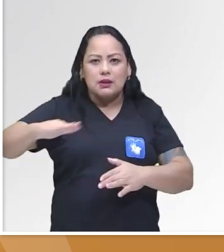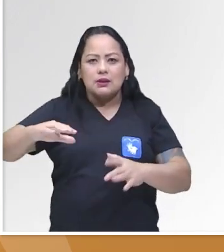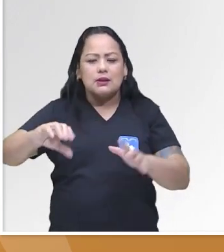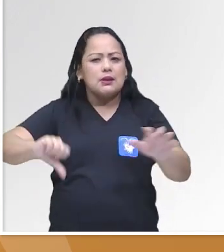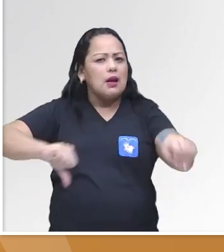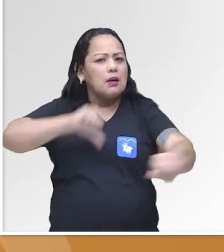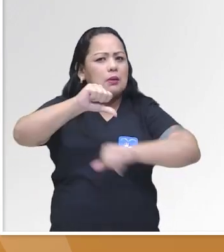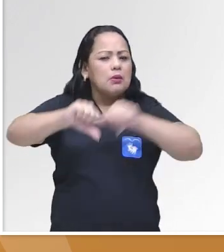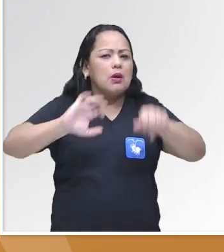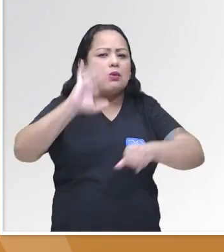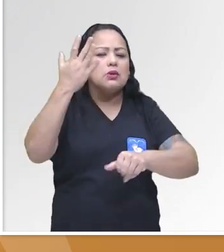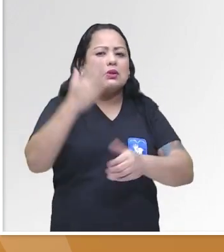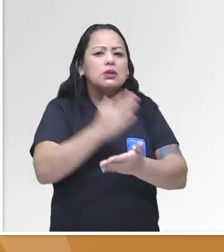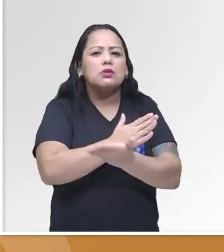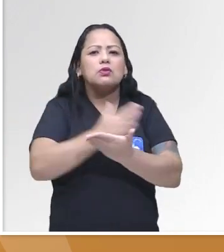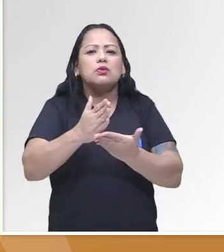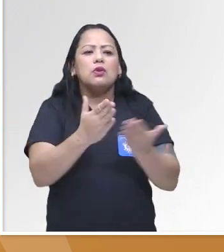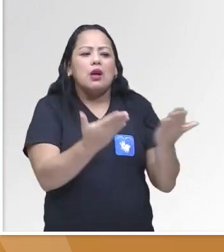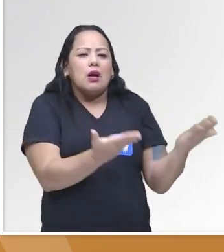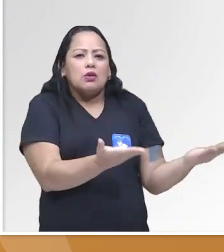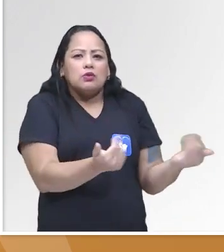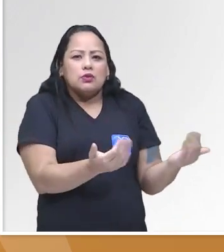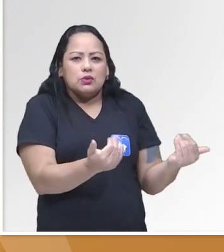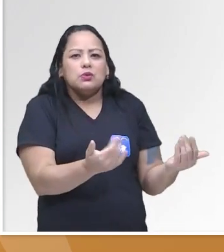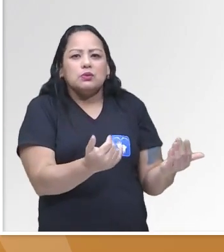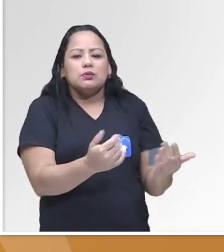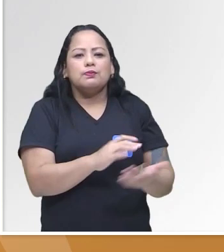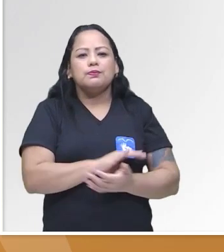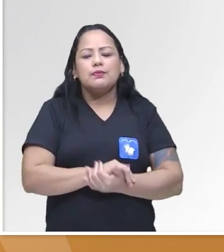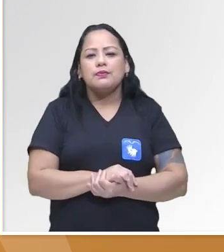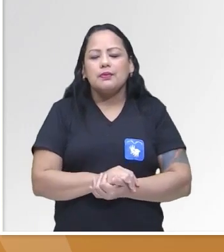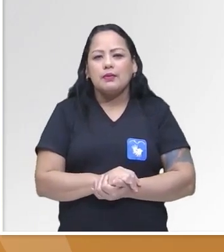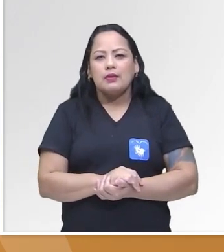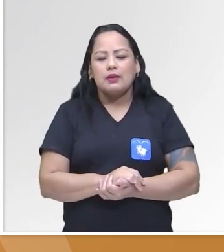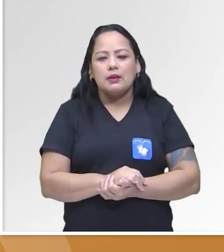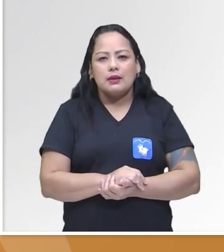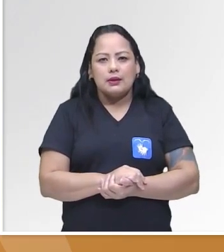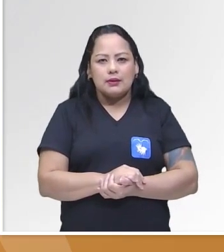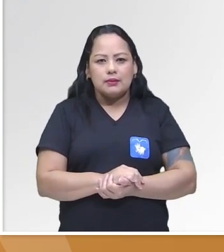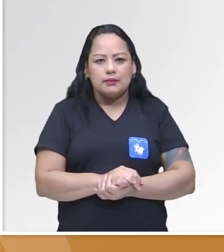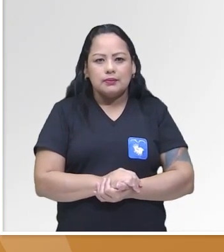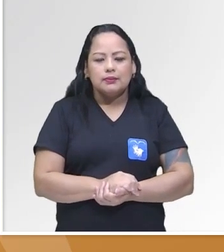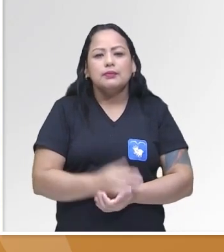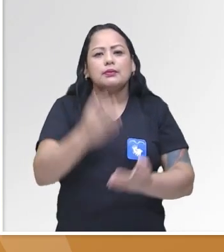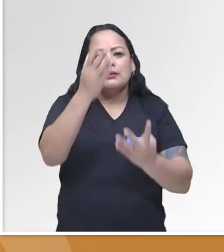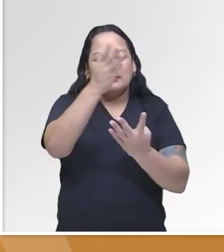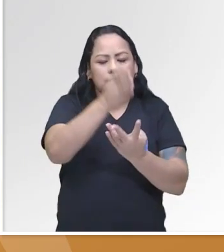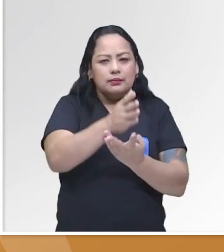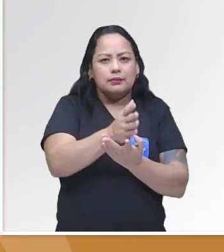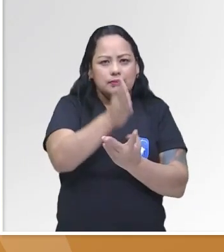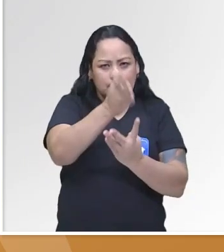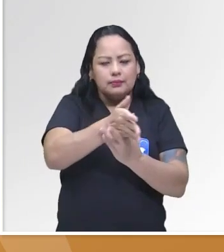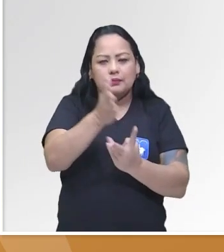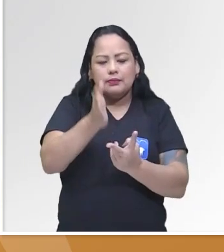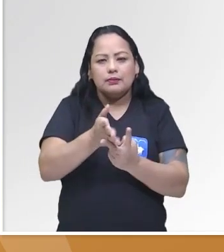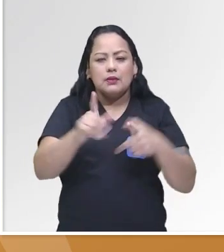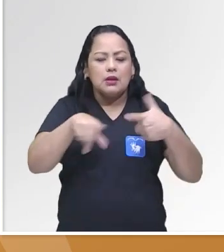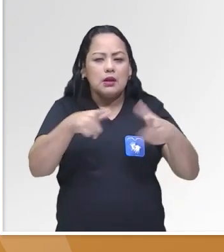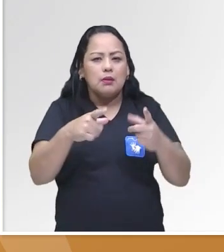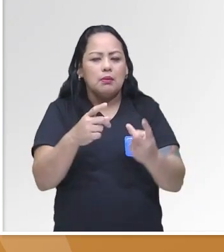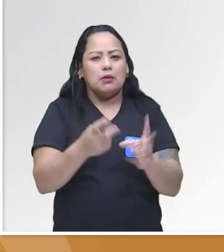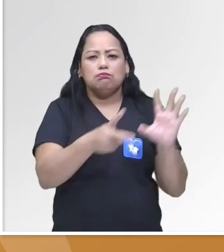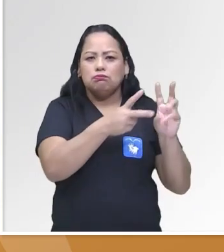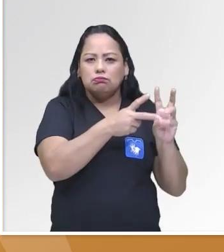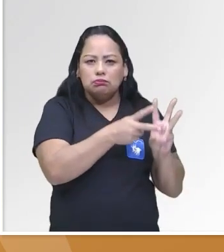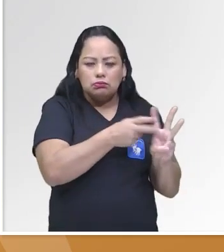quando entra na adolescência, não é? Vamos aí então ao próximo texto. A divisão do trabalho. Entre os indígenas